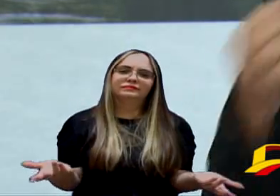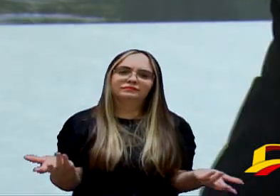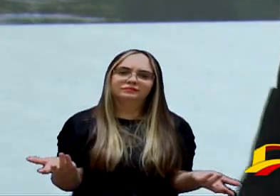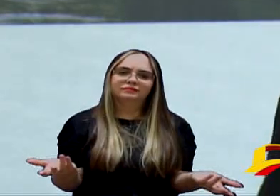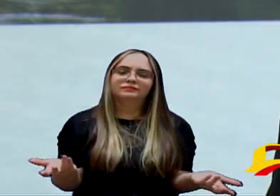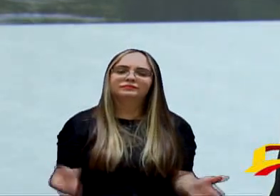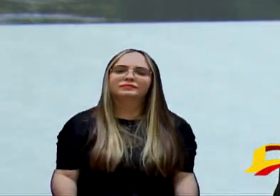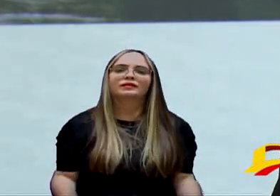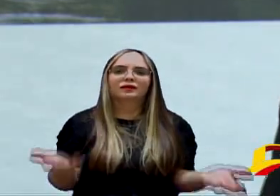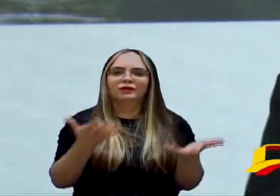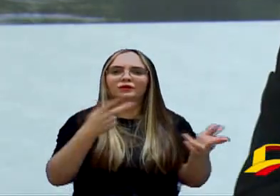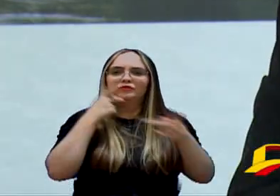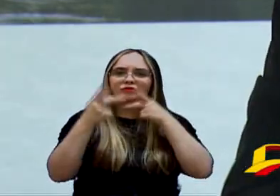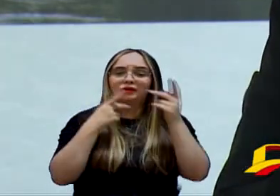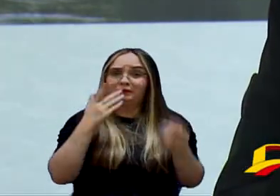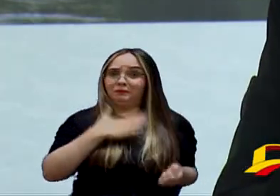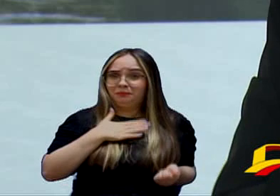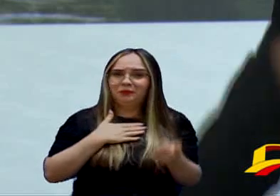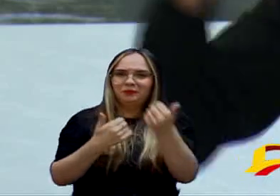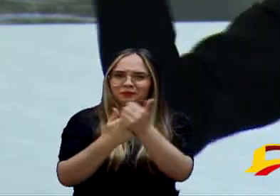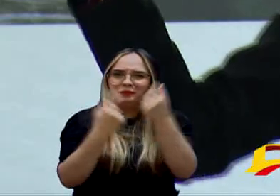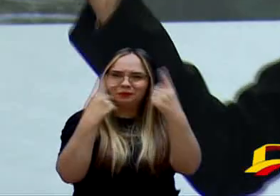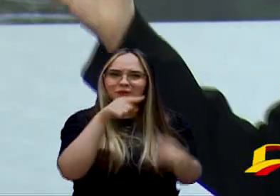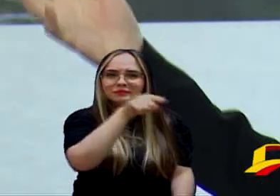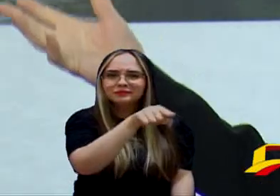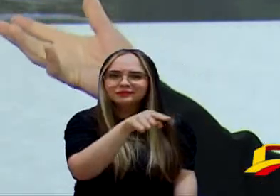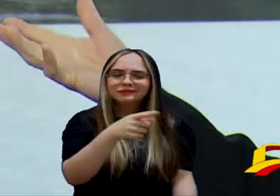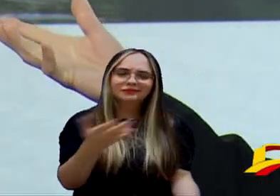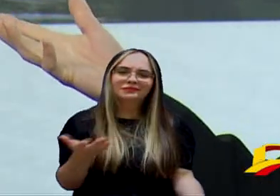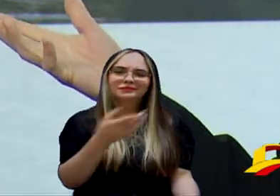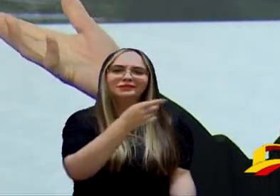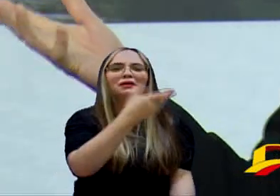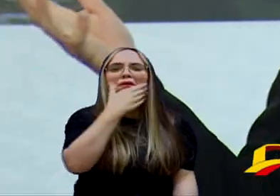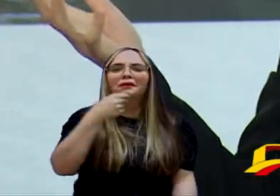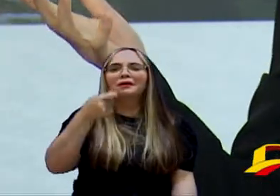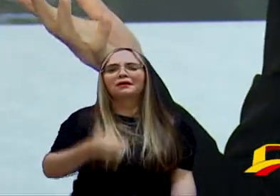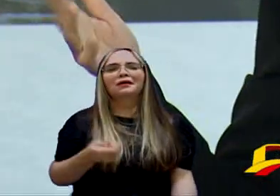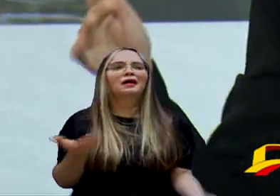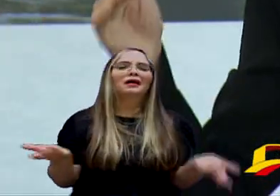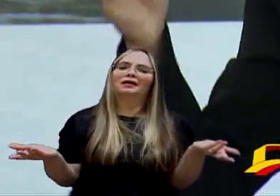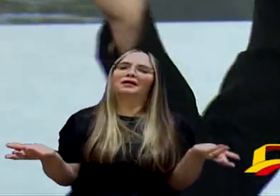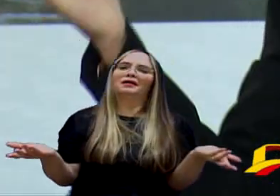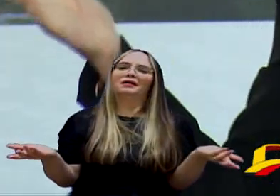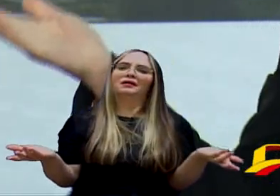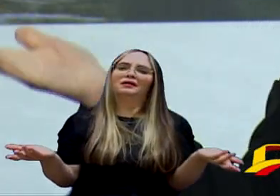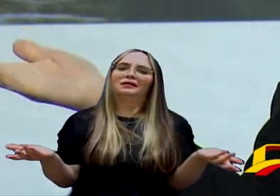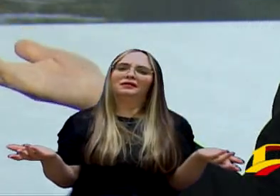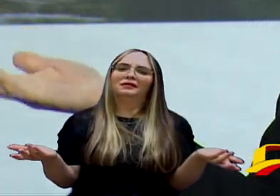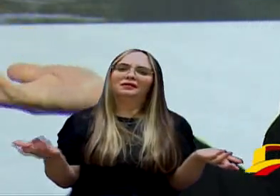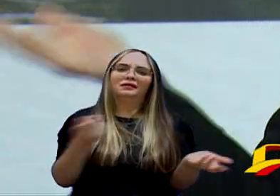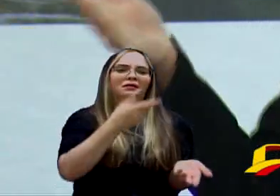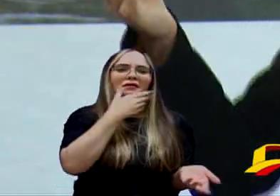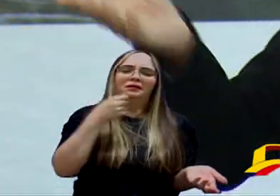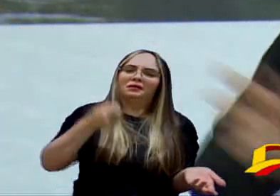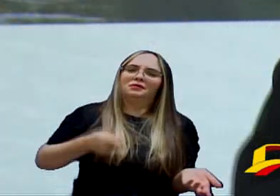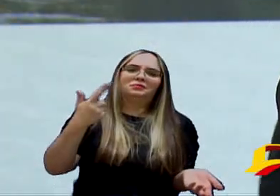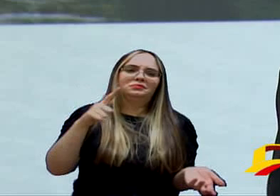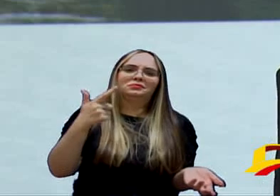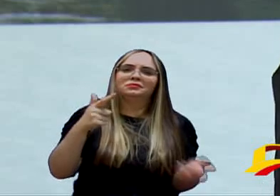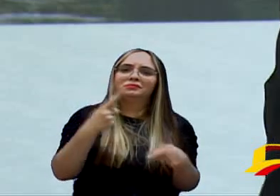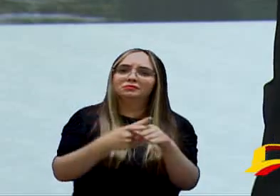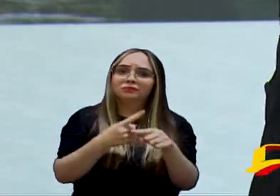agora vem dizer que a minha assessora ofendeu e isso é machismo Olha isso não tem machismo porque